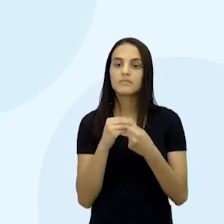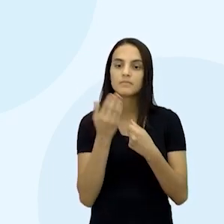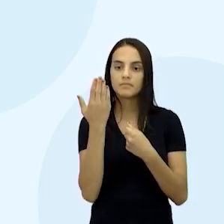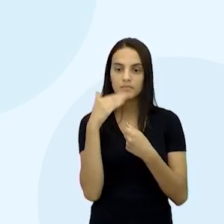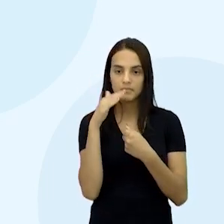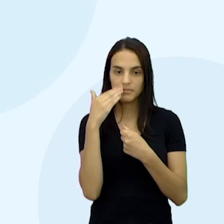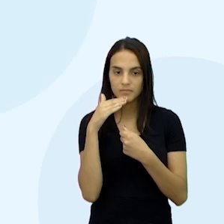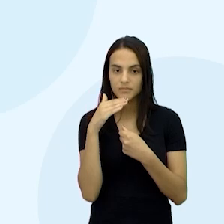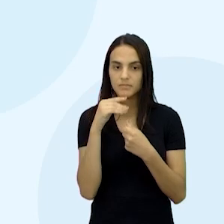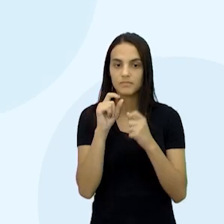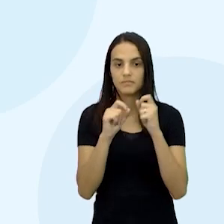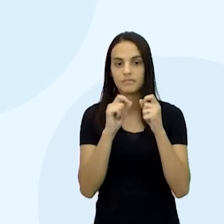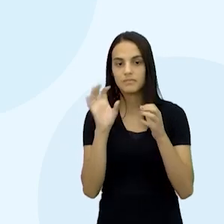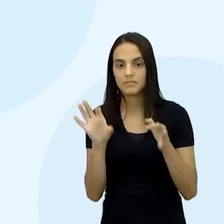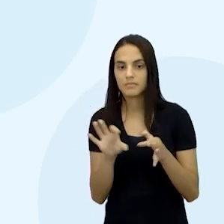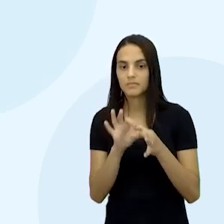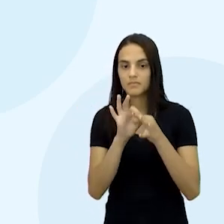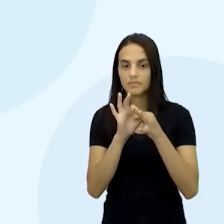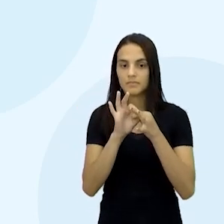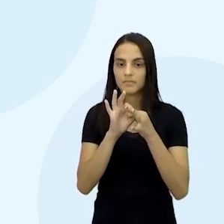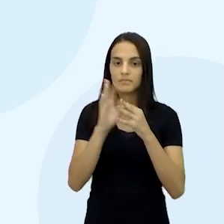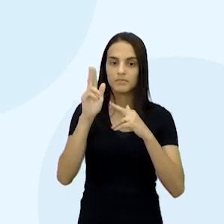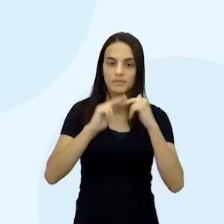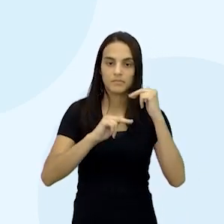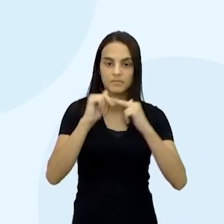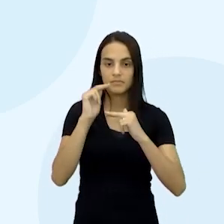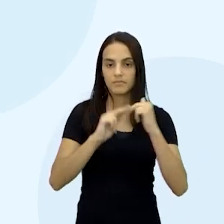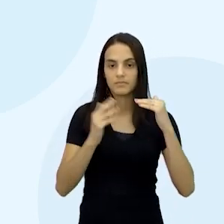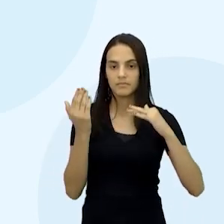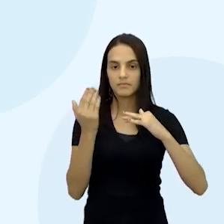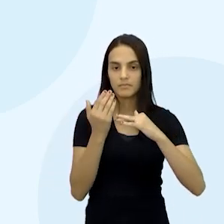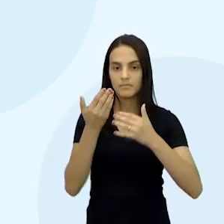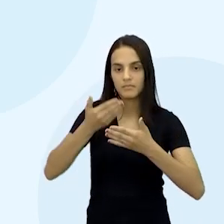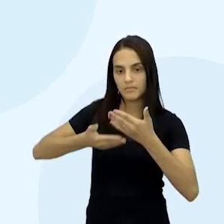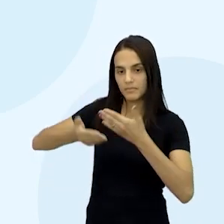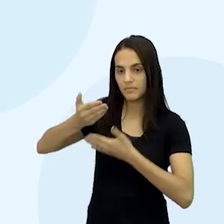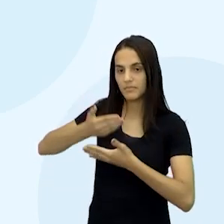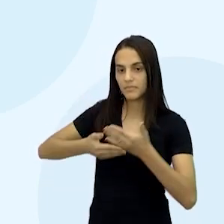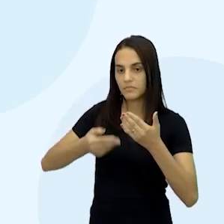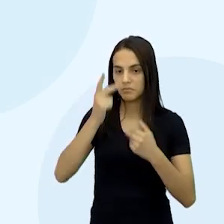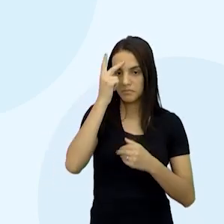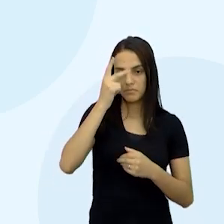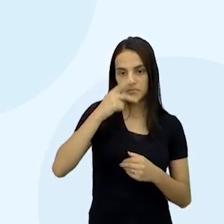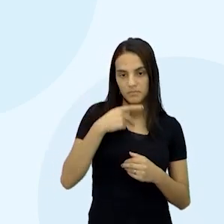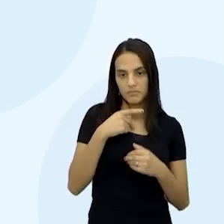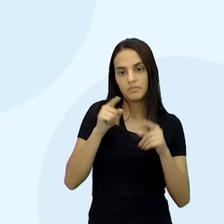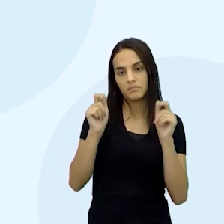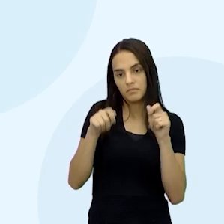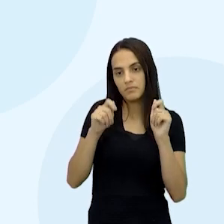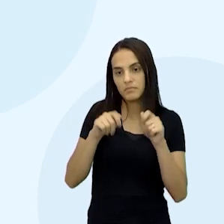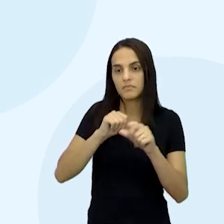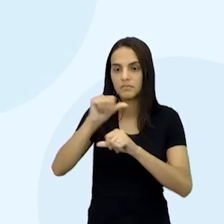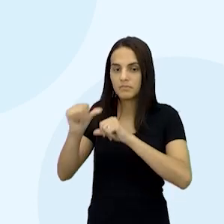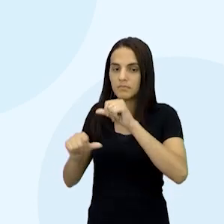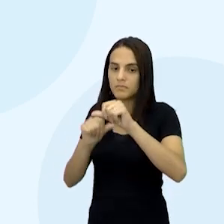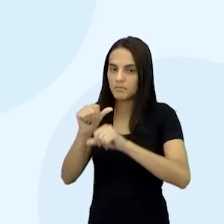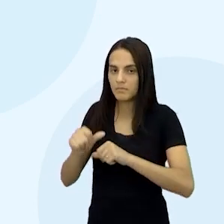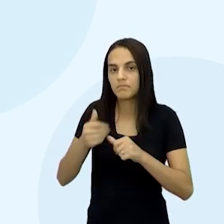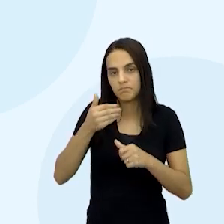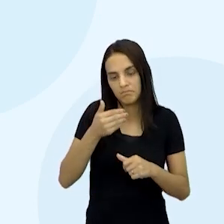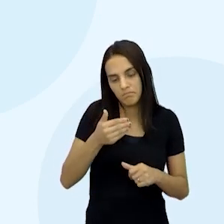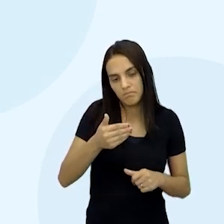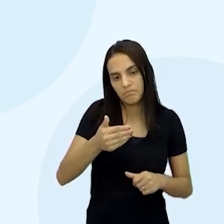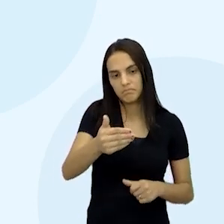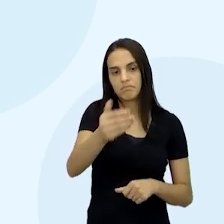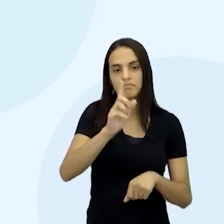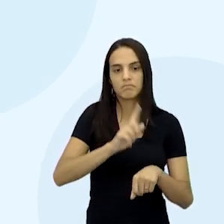é estendido como um conjunto de elementos que interagem entre si e promovem transformações ao